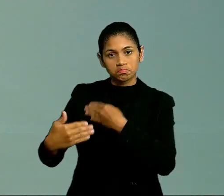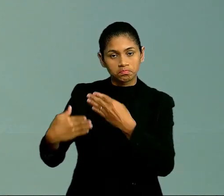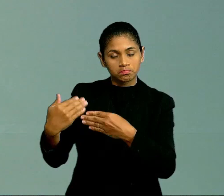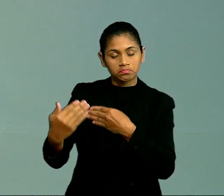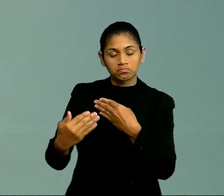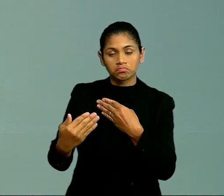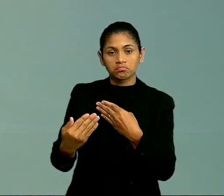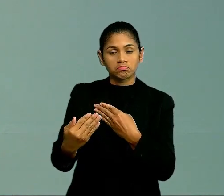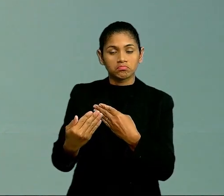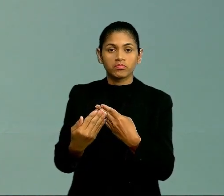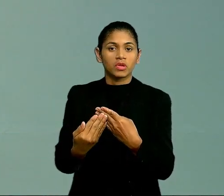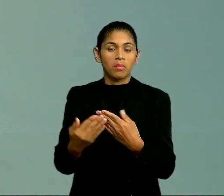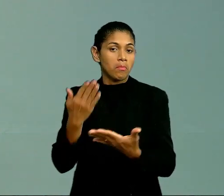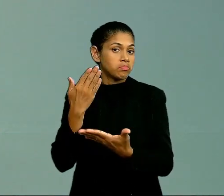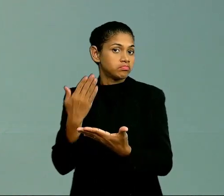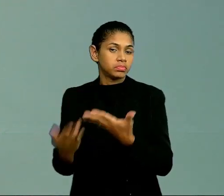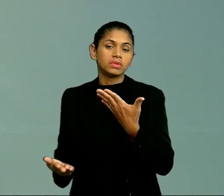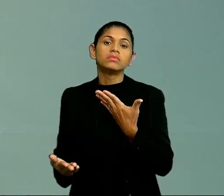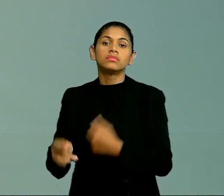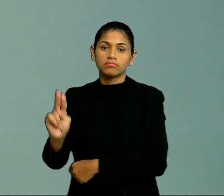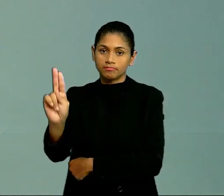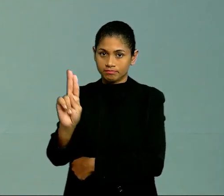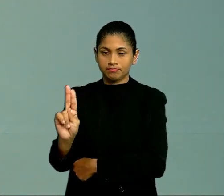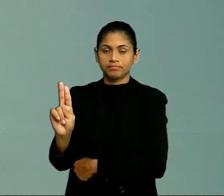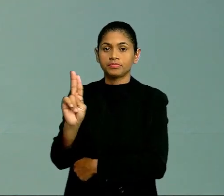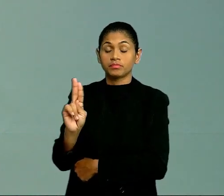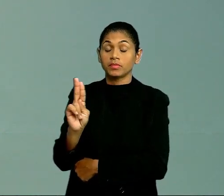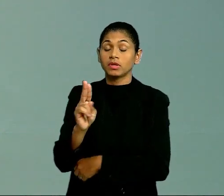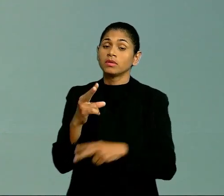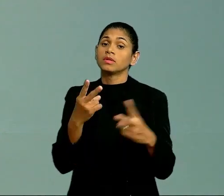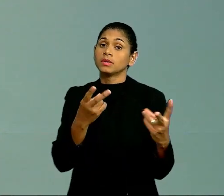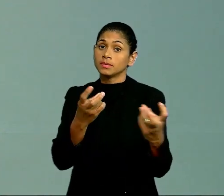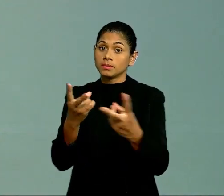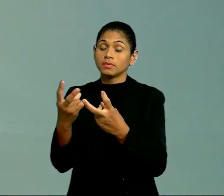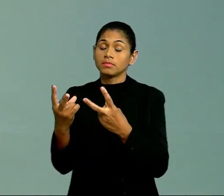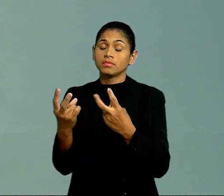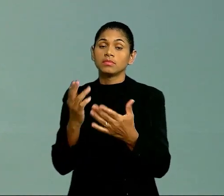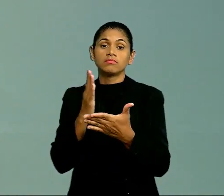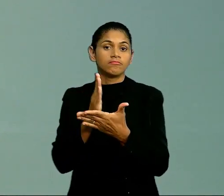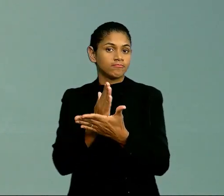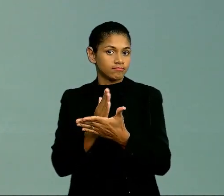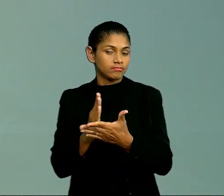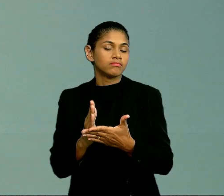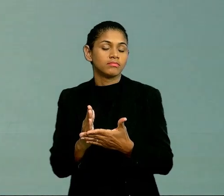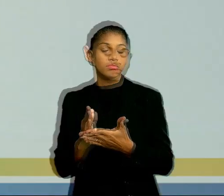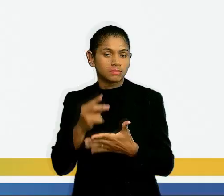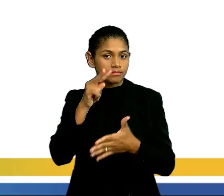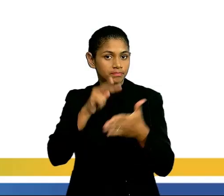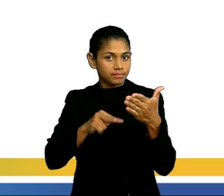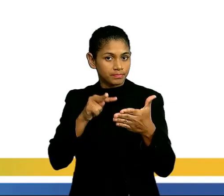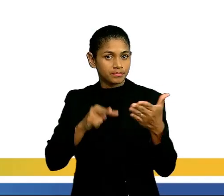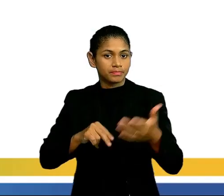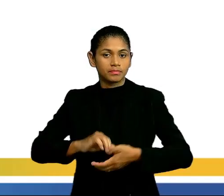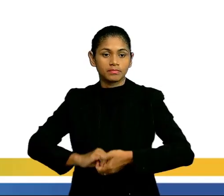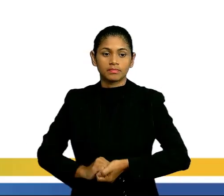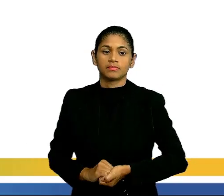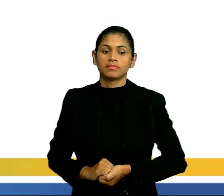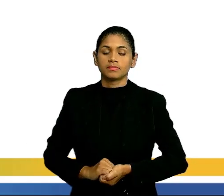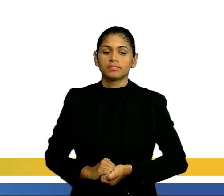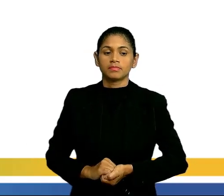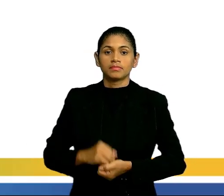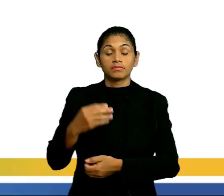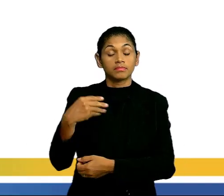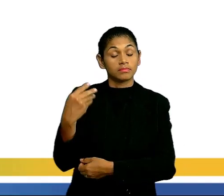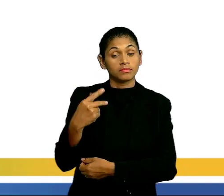em desuso. E com certeza você deve ter percebido isso à medida que nós fizemos a leitura. Além disso,